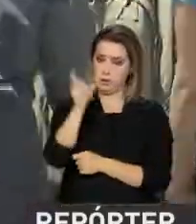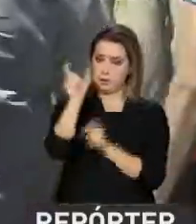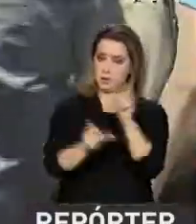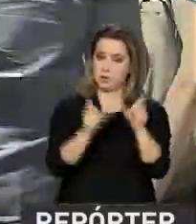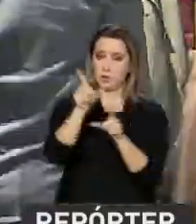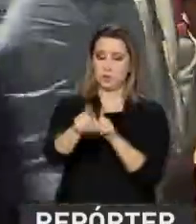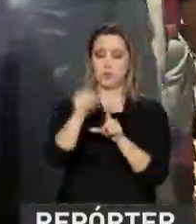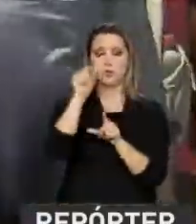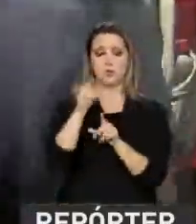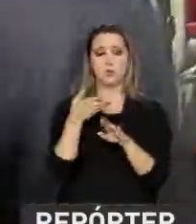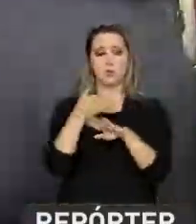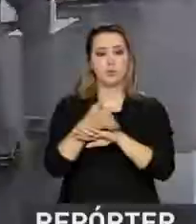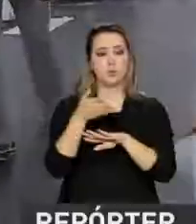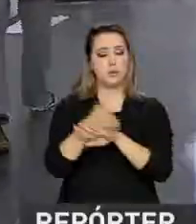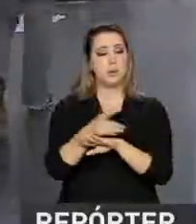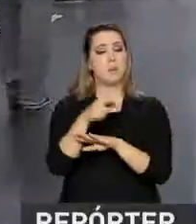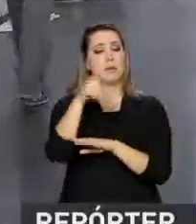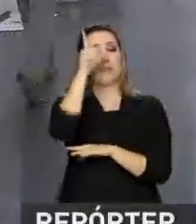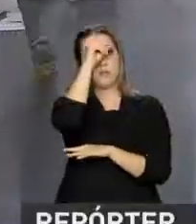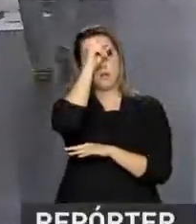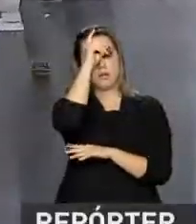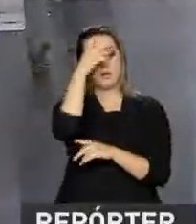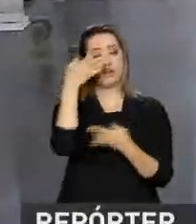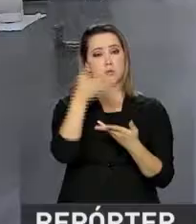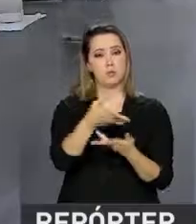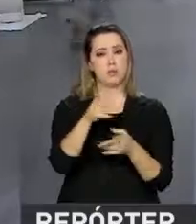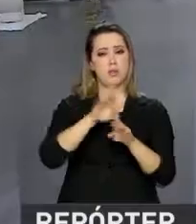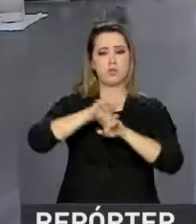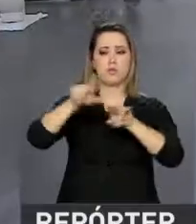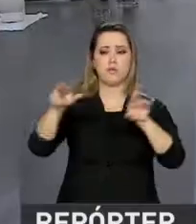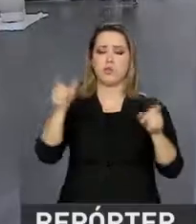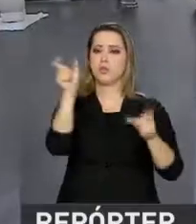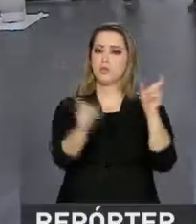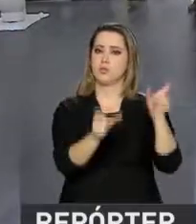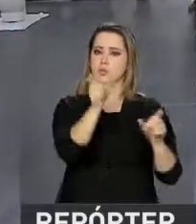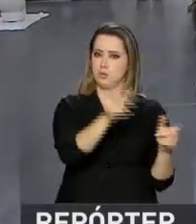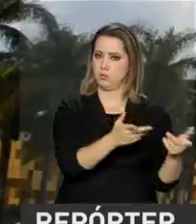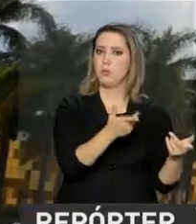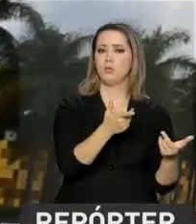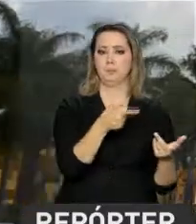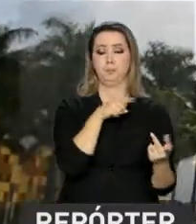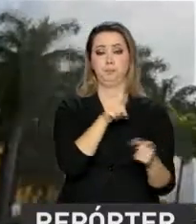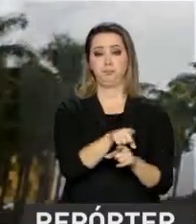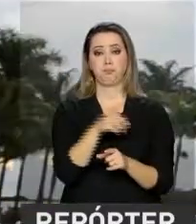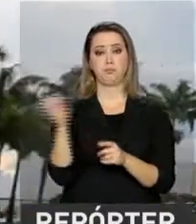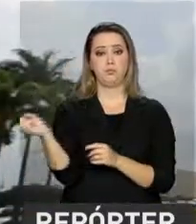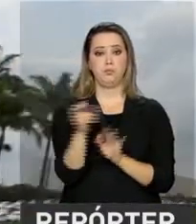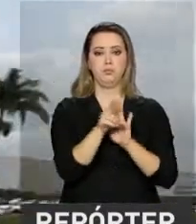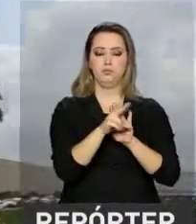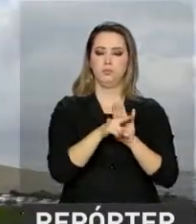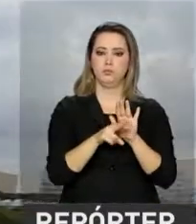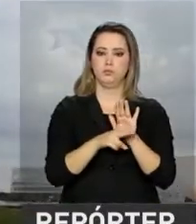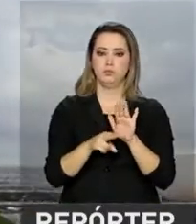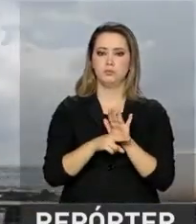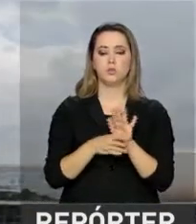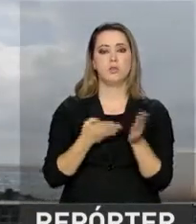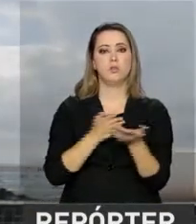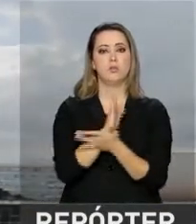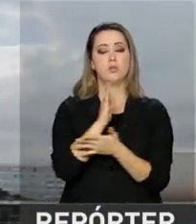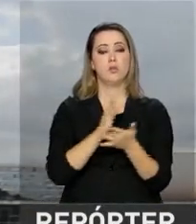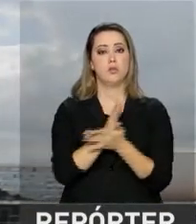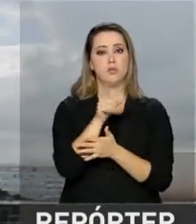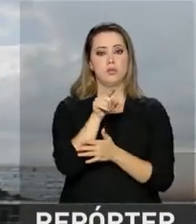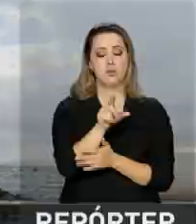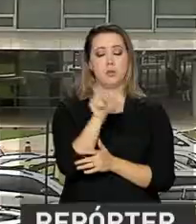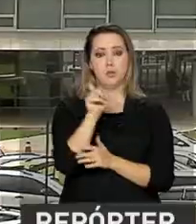preferência para o atendimento em relação aos demais idosos essa nova regra foi aprovada no congresso